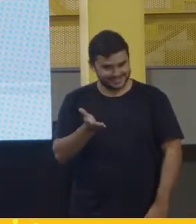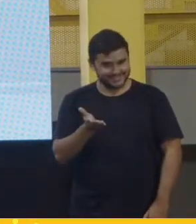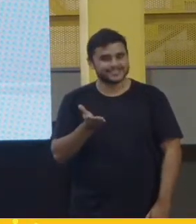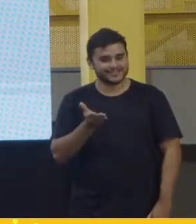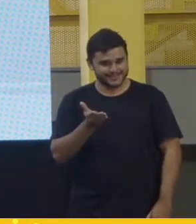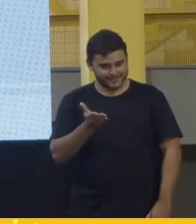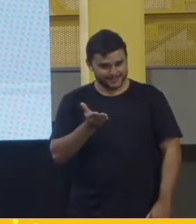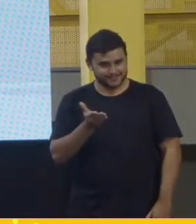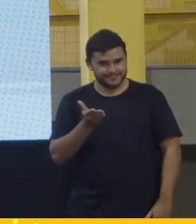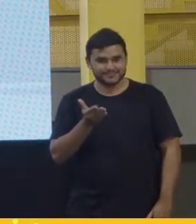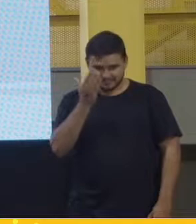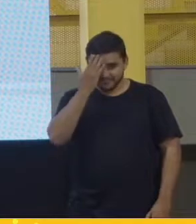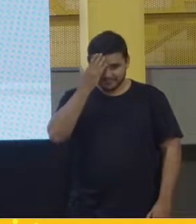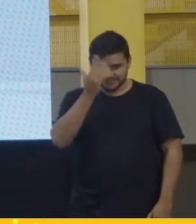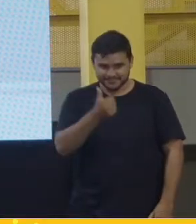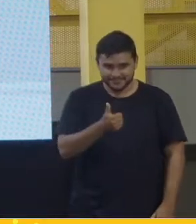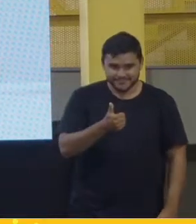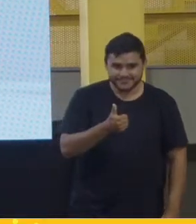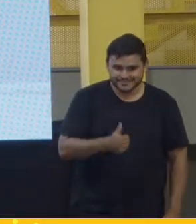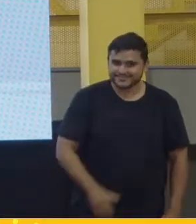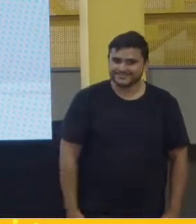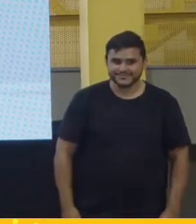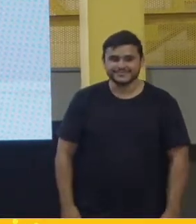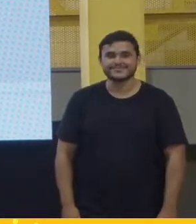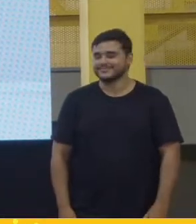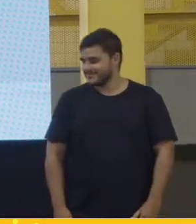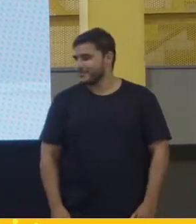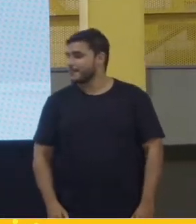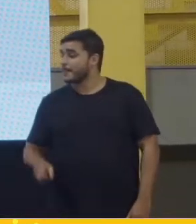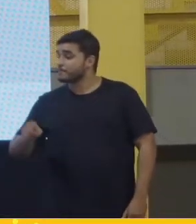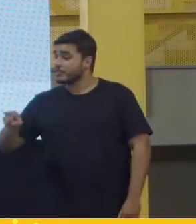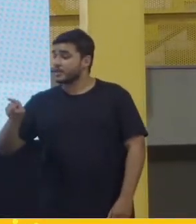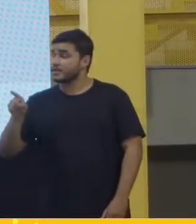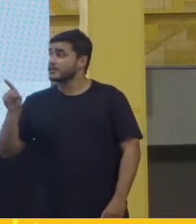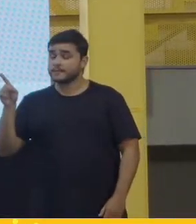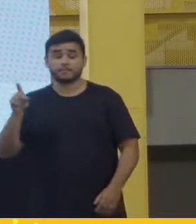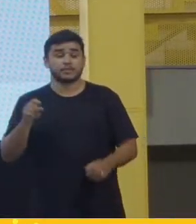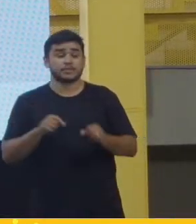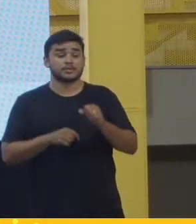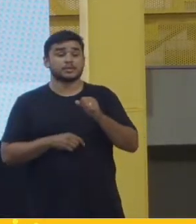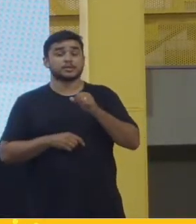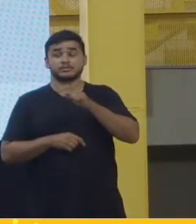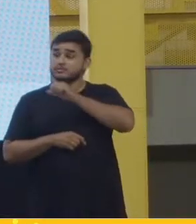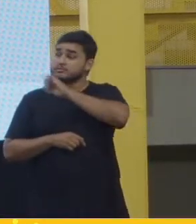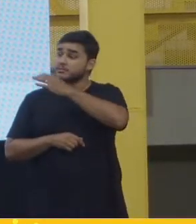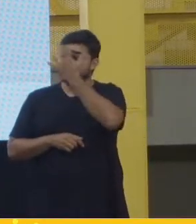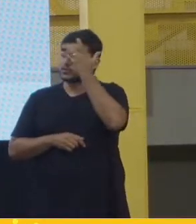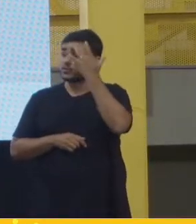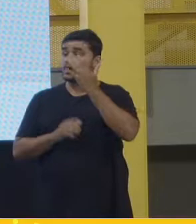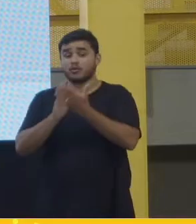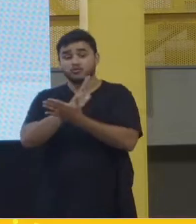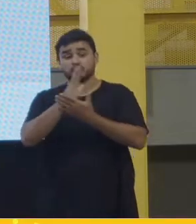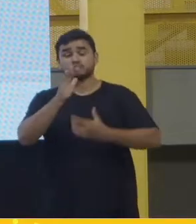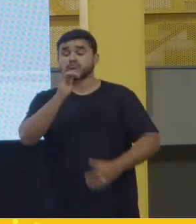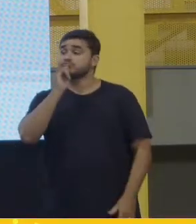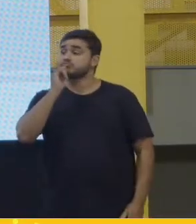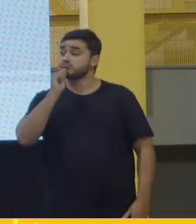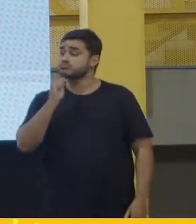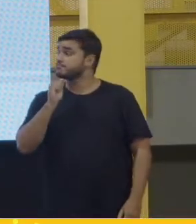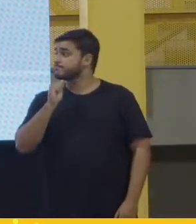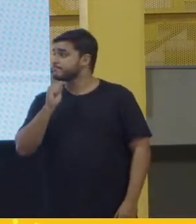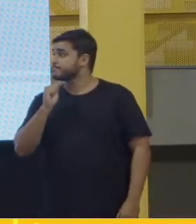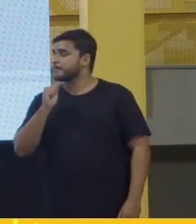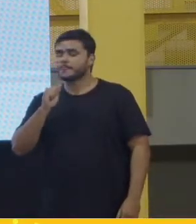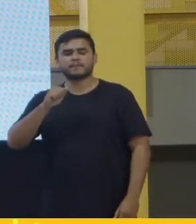depender das situações do local onde você mora, das populações, em lugares com grande